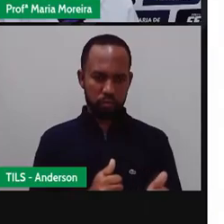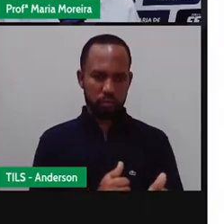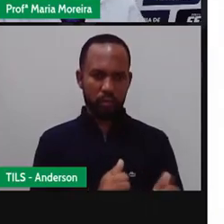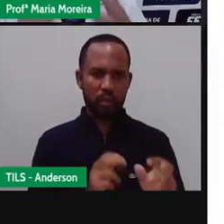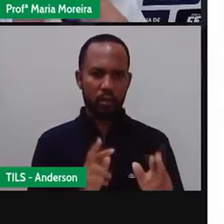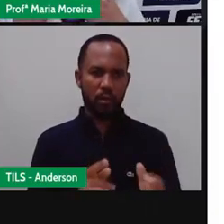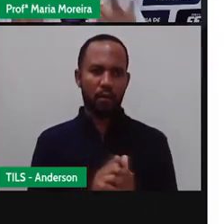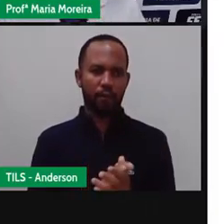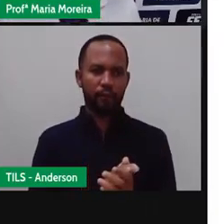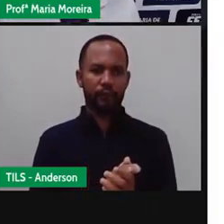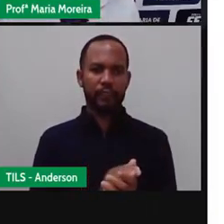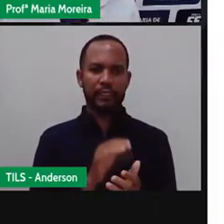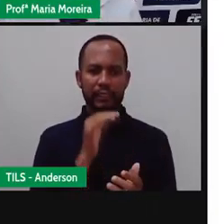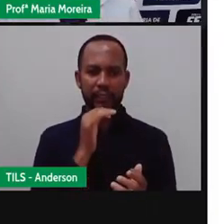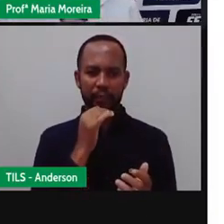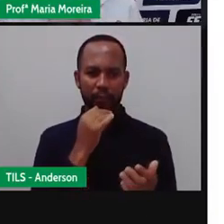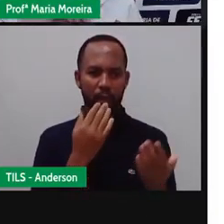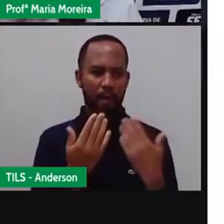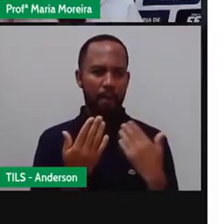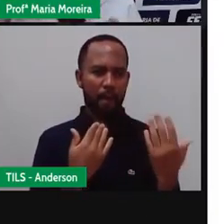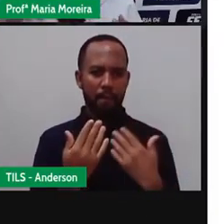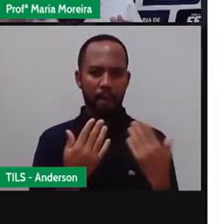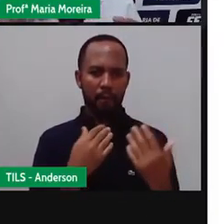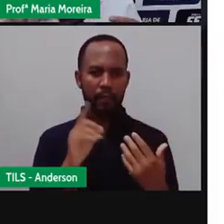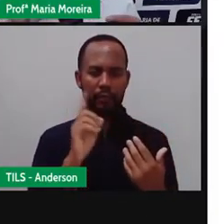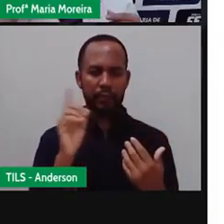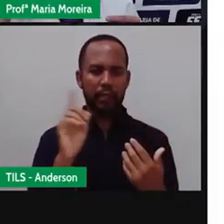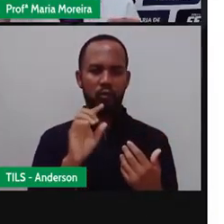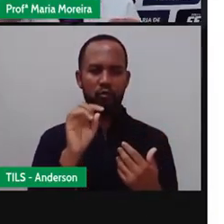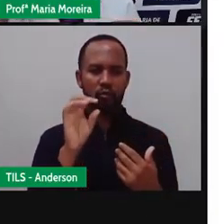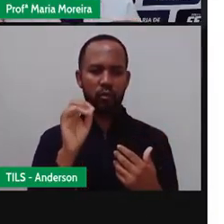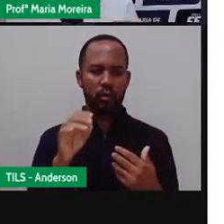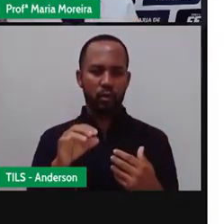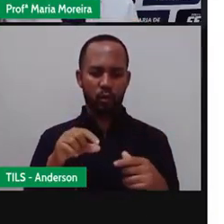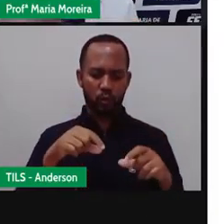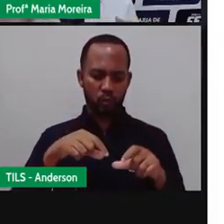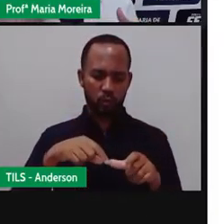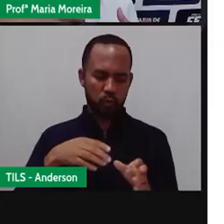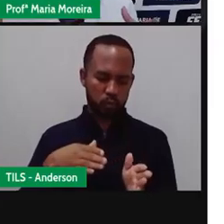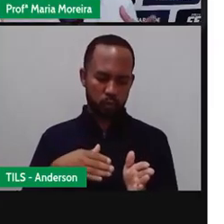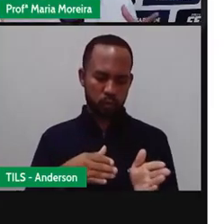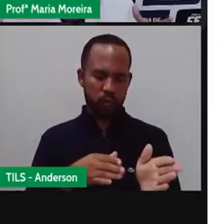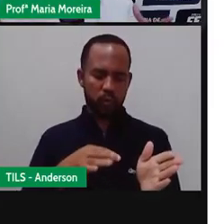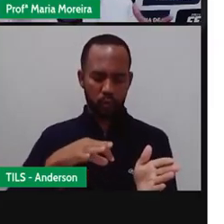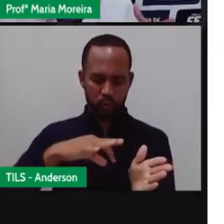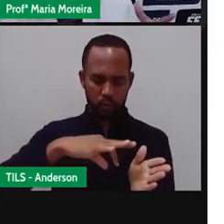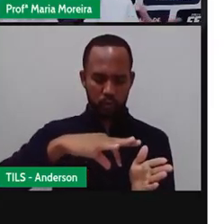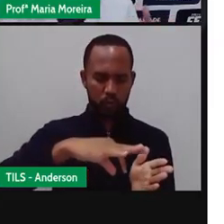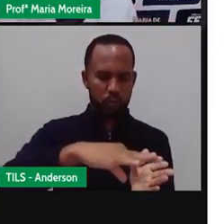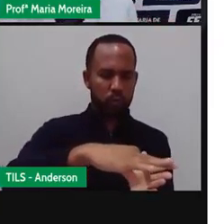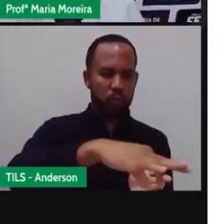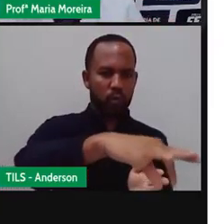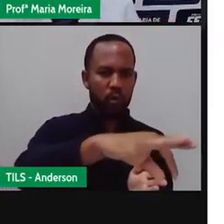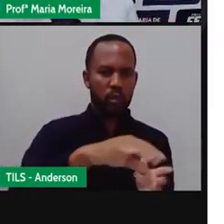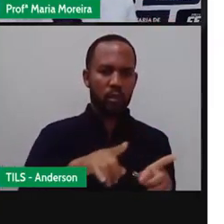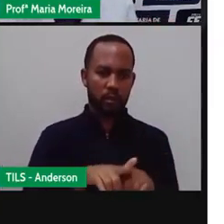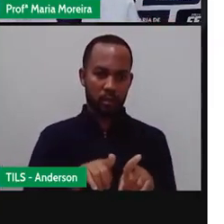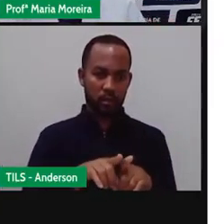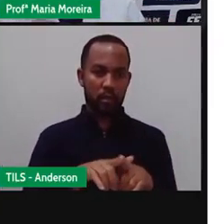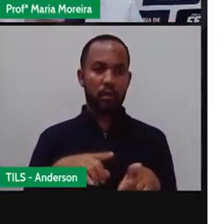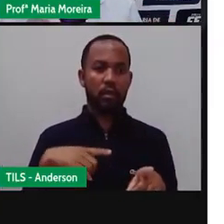caminho. Não, elas não estão dialogando, elas deixam uma espécie de substância, né? Uma substância mesmo, uma substância